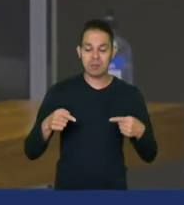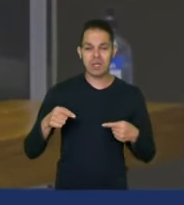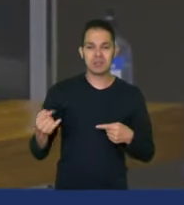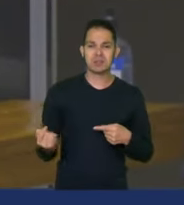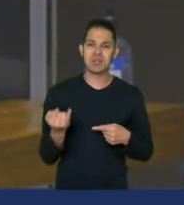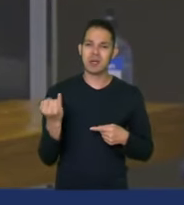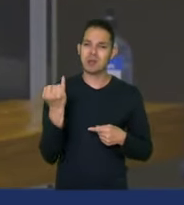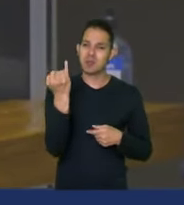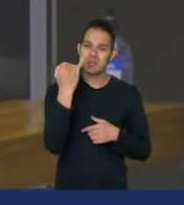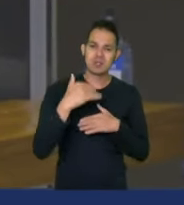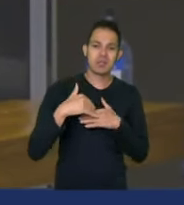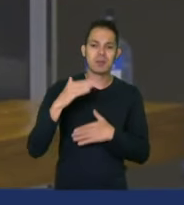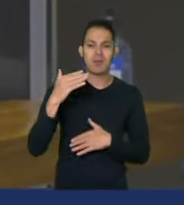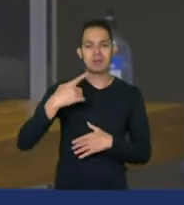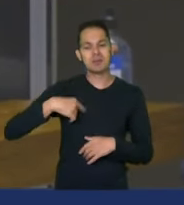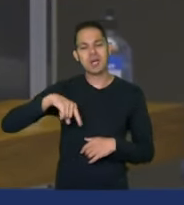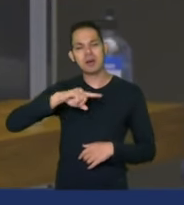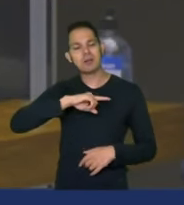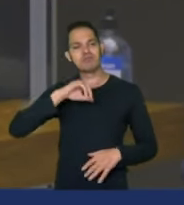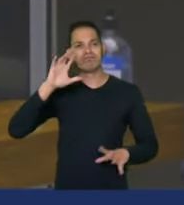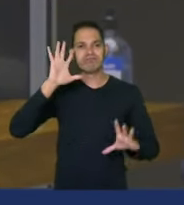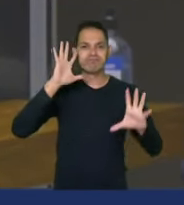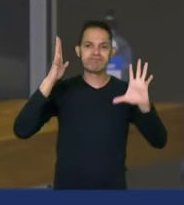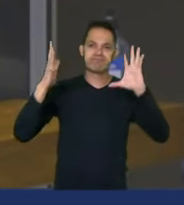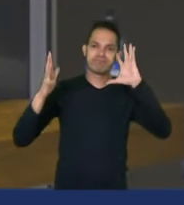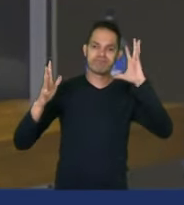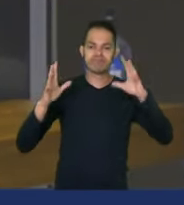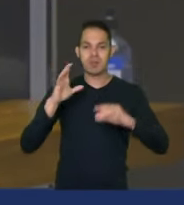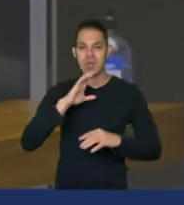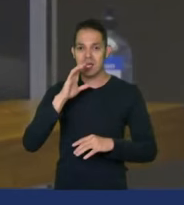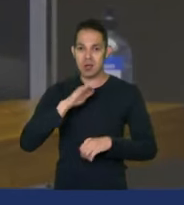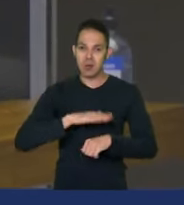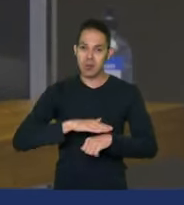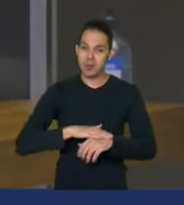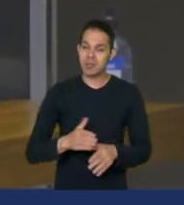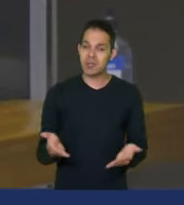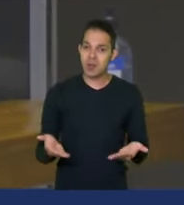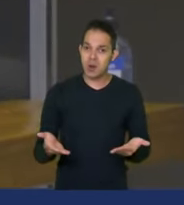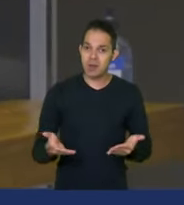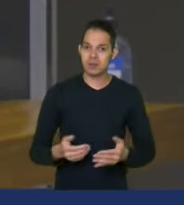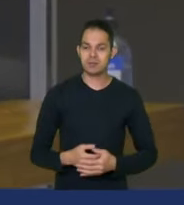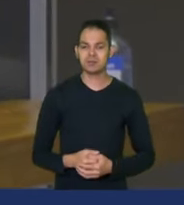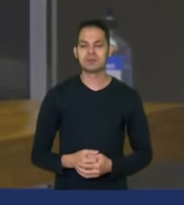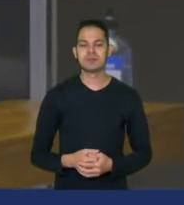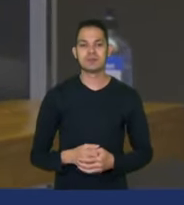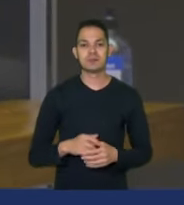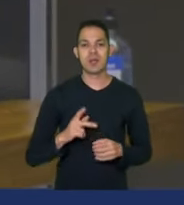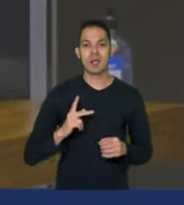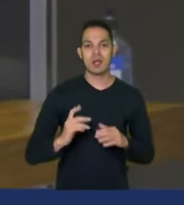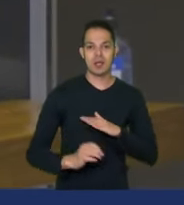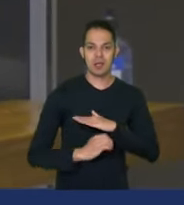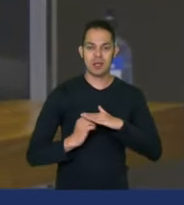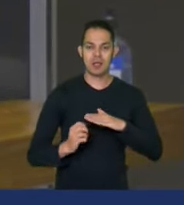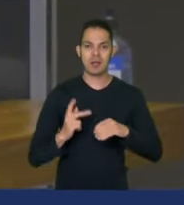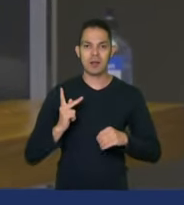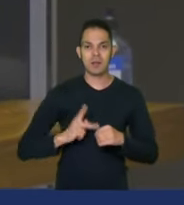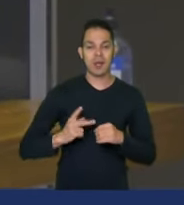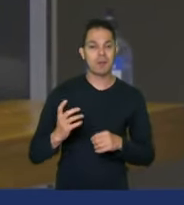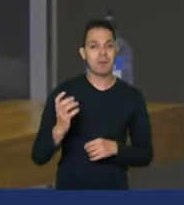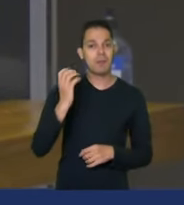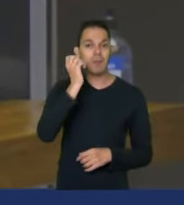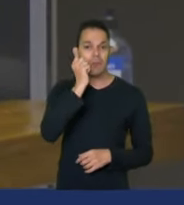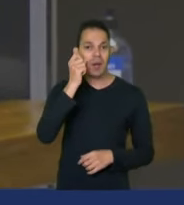possa buscar saídas emergenciais para esse momento que nós estamos vivendo. Né? A Petrobras é um patrimônio do nosso